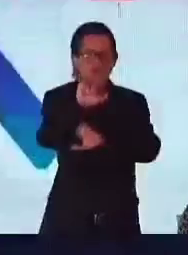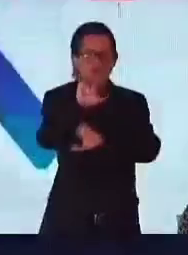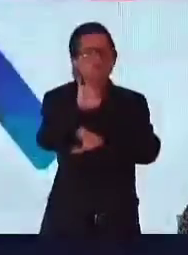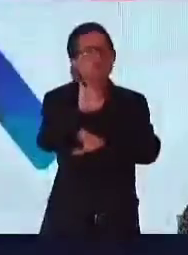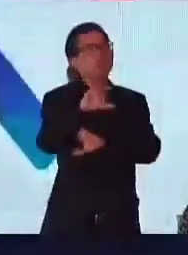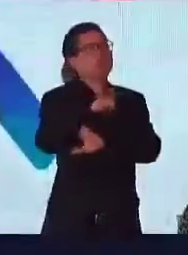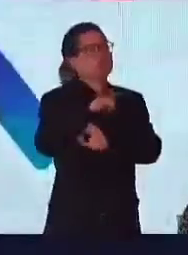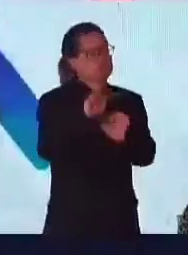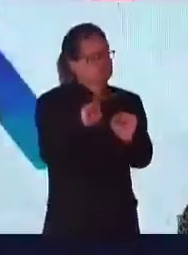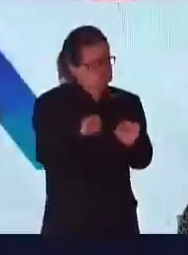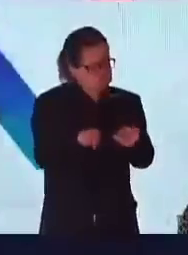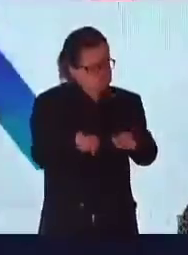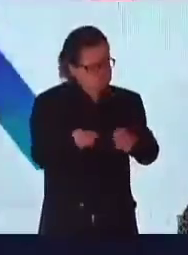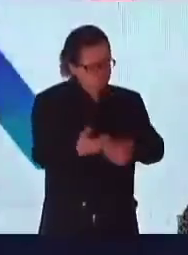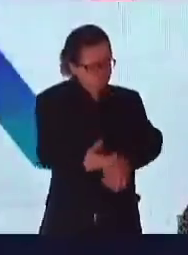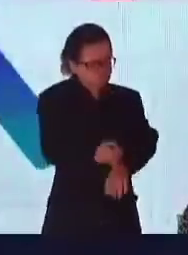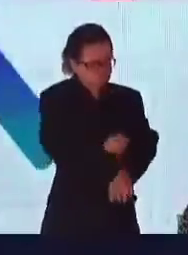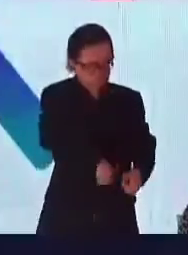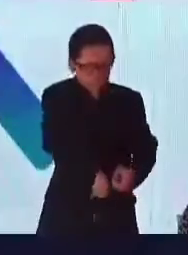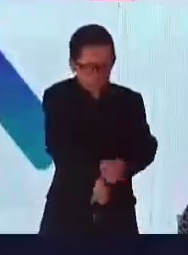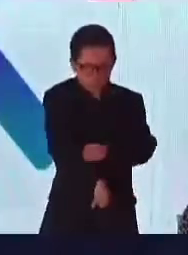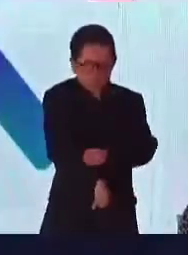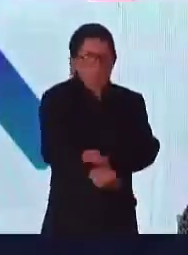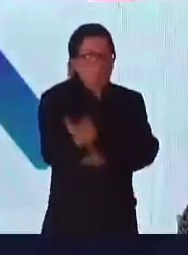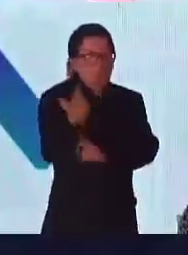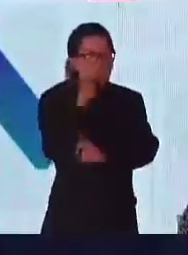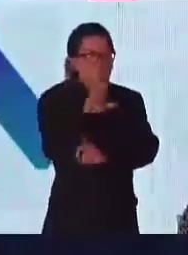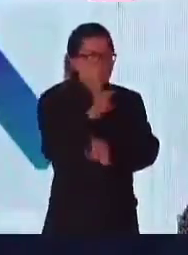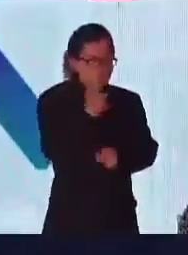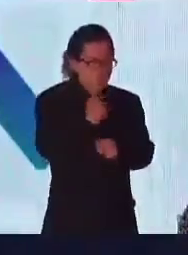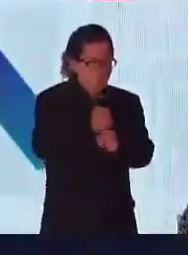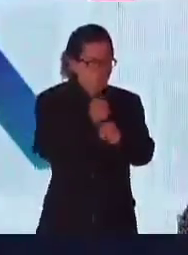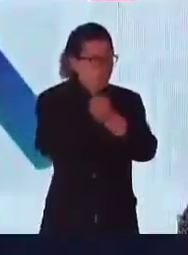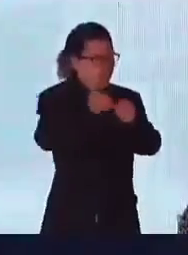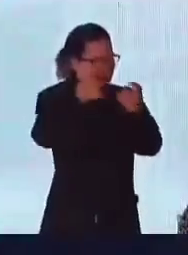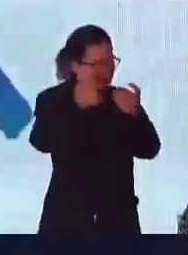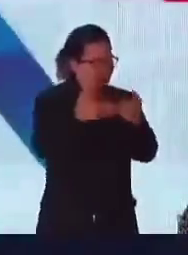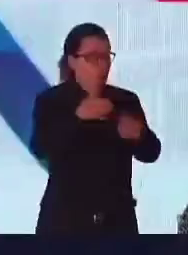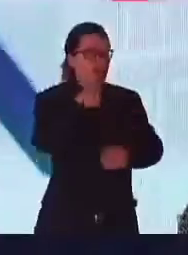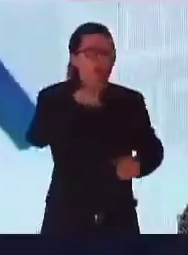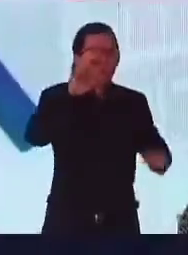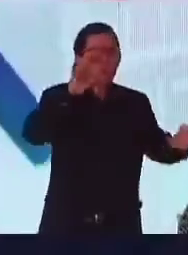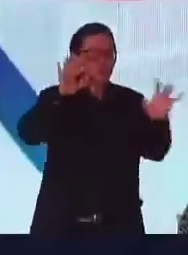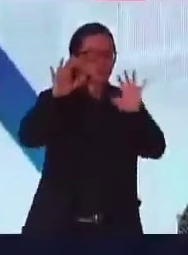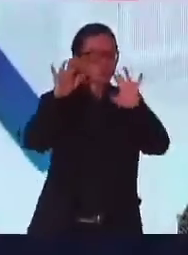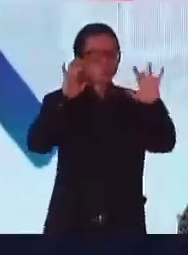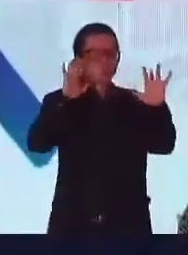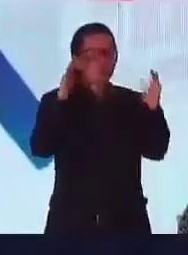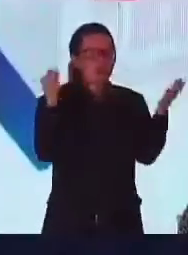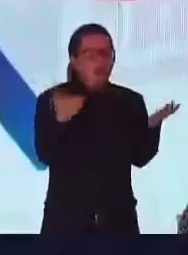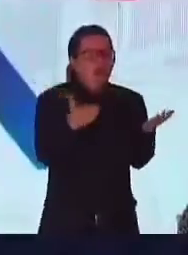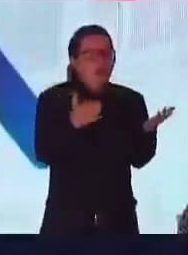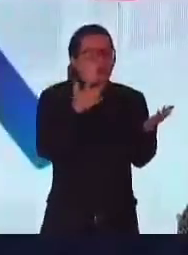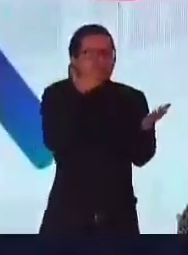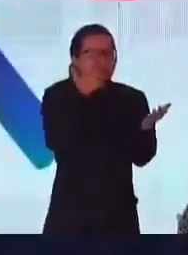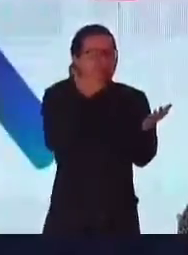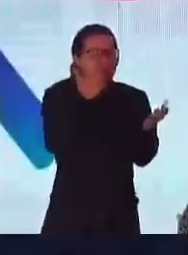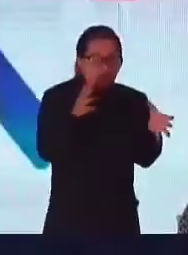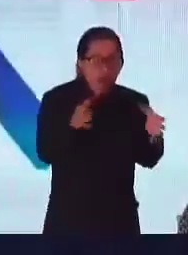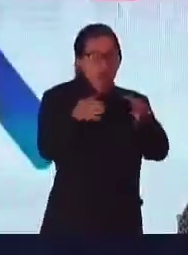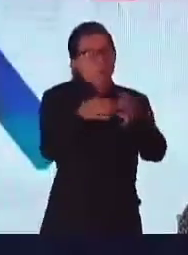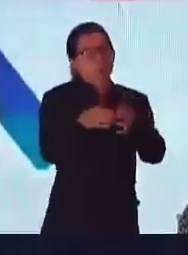empenhou muito esse ano para que esse polo chegasse a esse momento. Então, é um sonho que foi construído